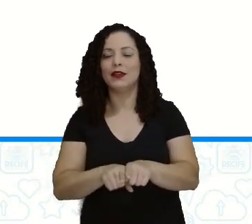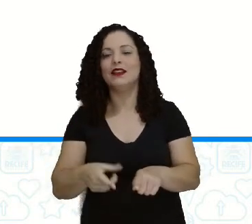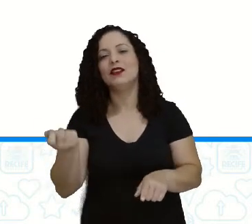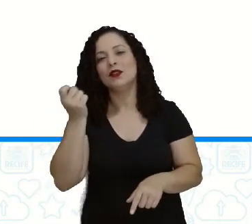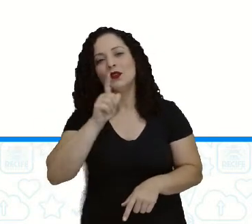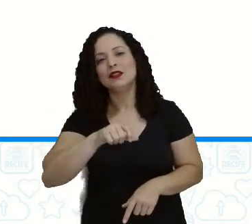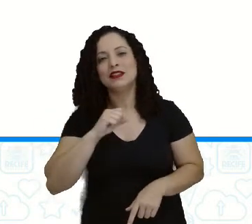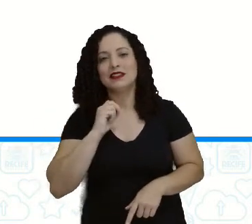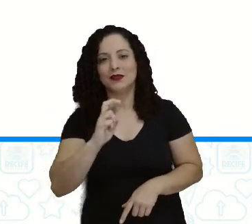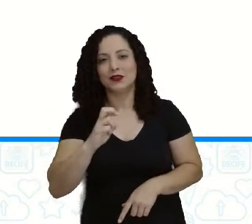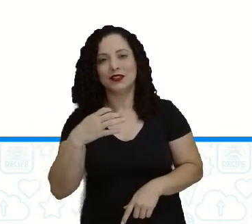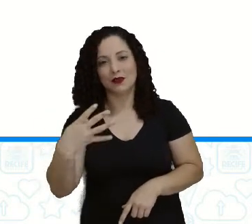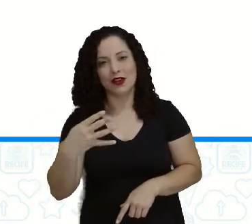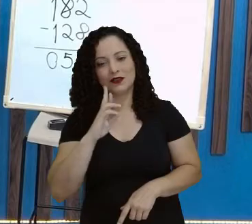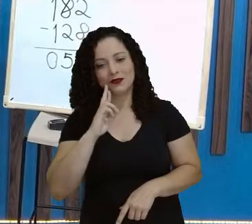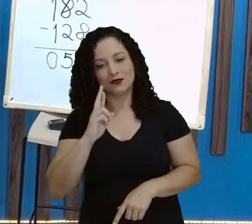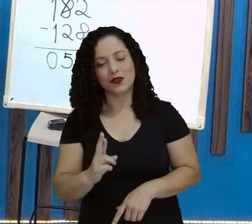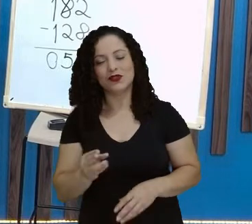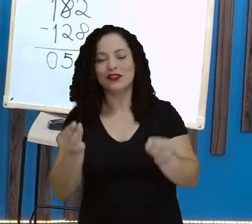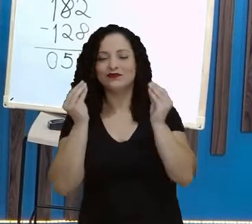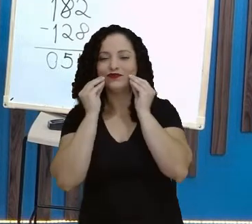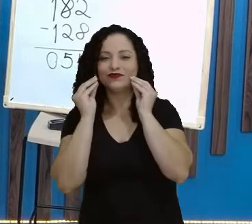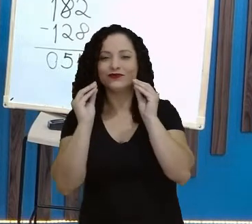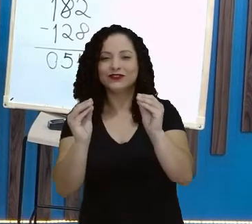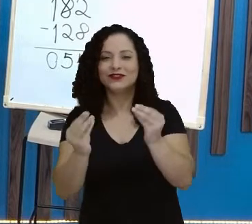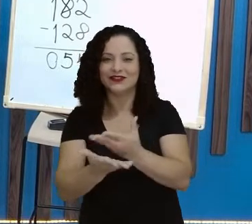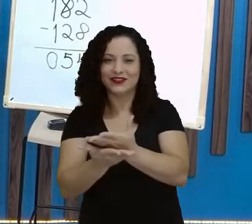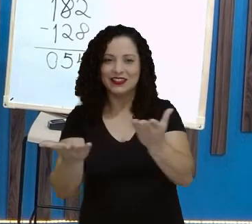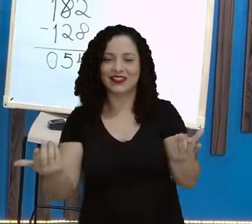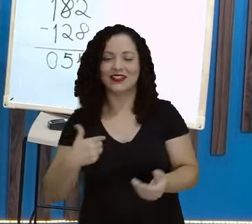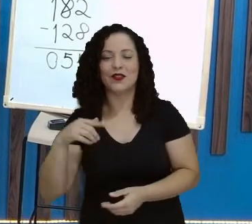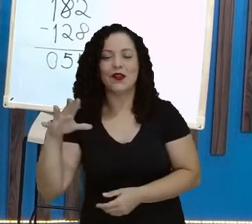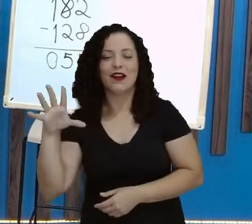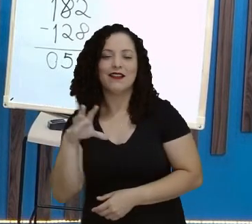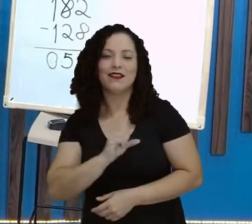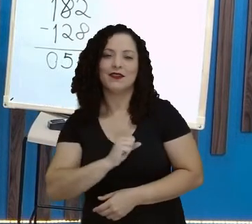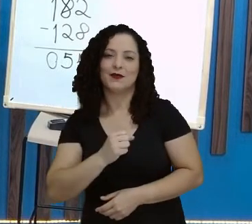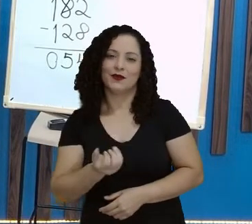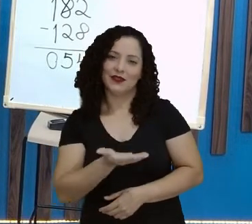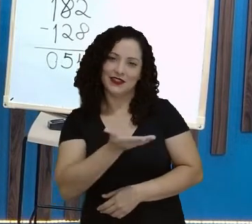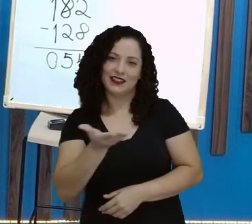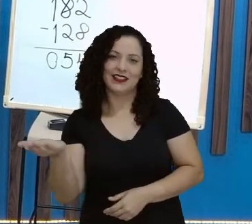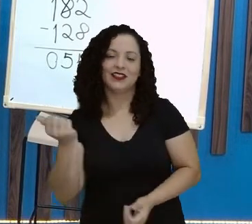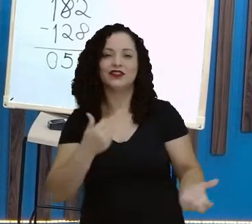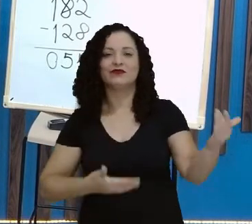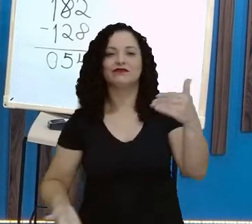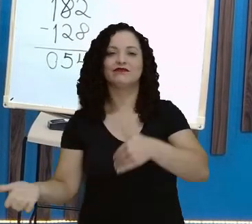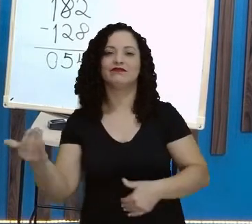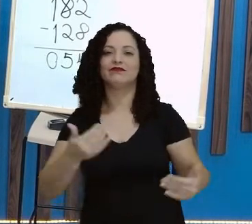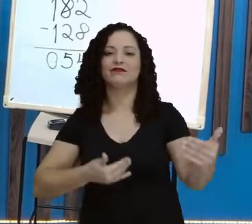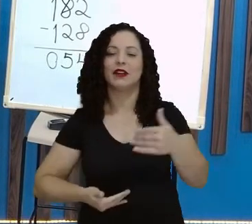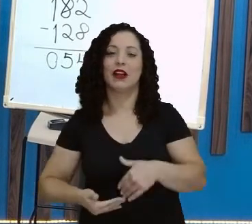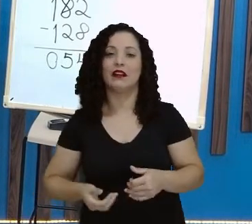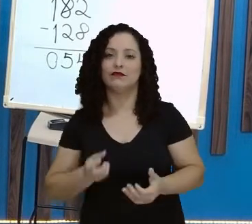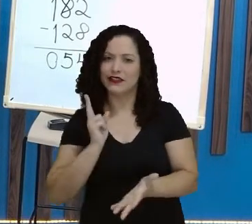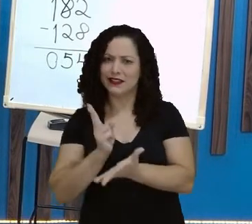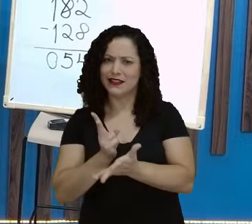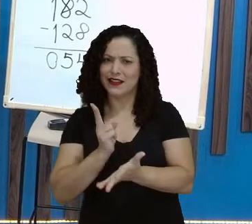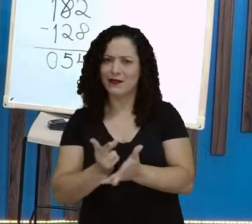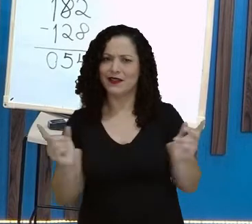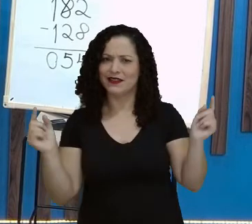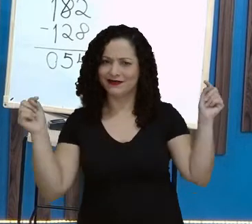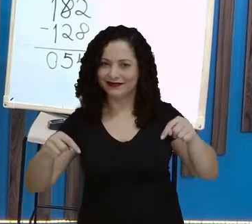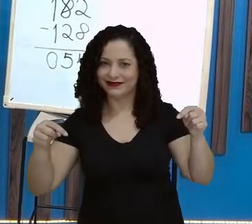Lázaro e Nuala, um grande beijo para vocês. Eu amo a participação, né? Vocês são feras aí nos probleminhas e estão sempre